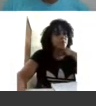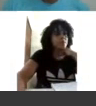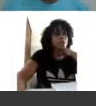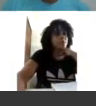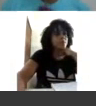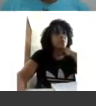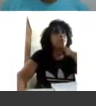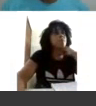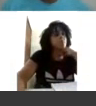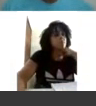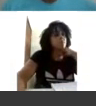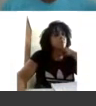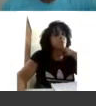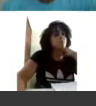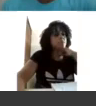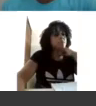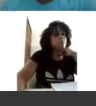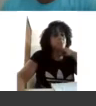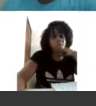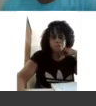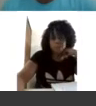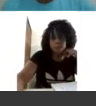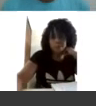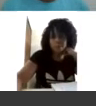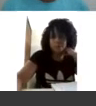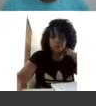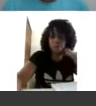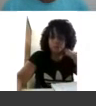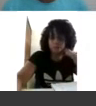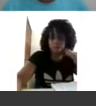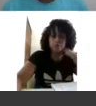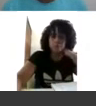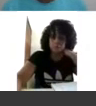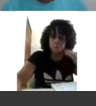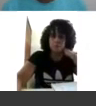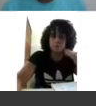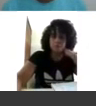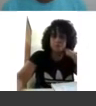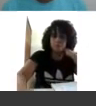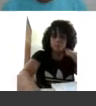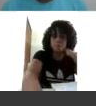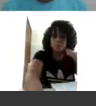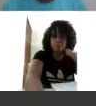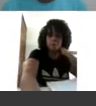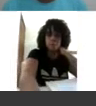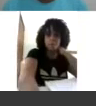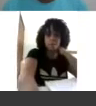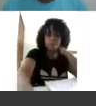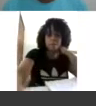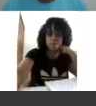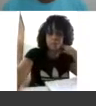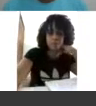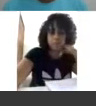tantos desafios, né, mas eu penso que a gente tem conseguido se reinventar. E o papel do PIBID, né,